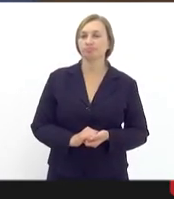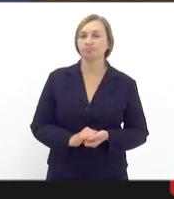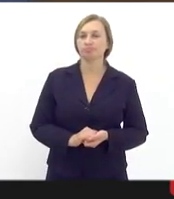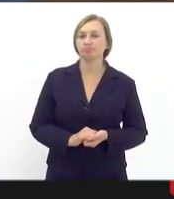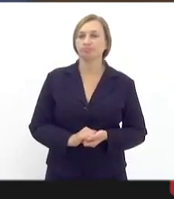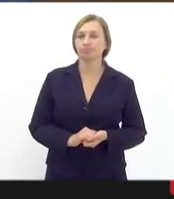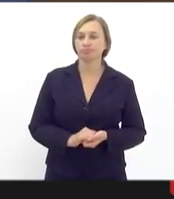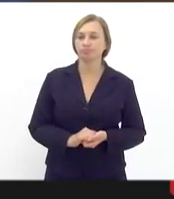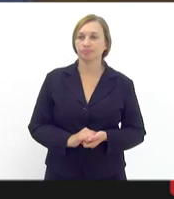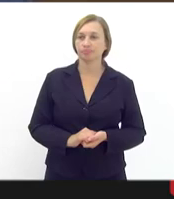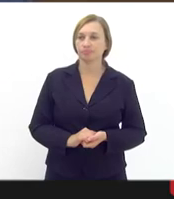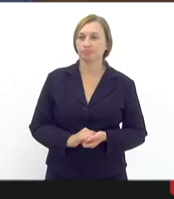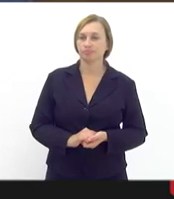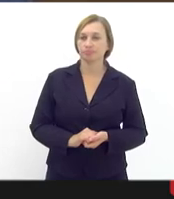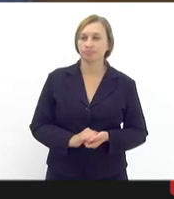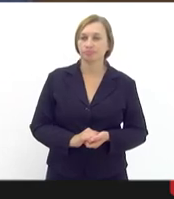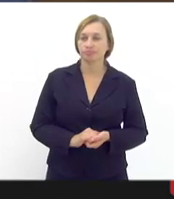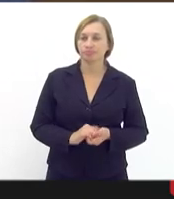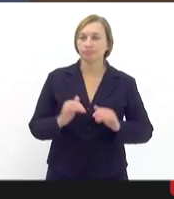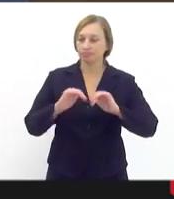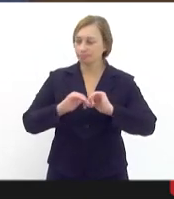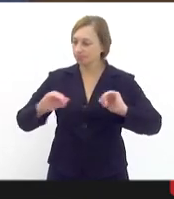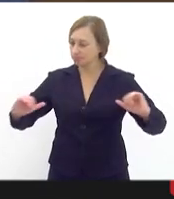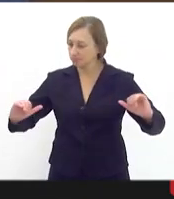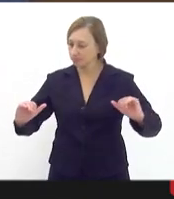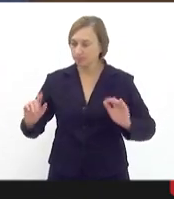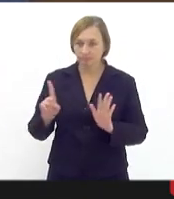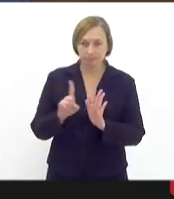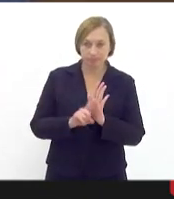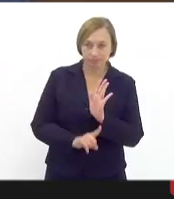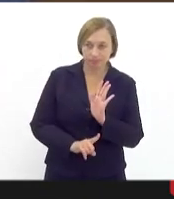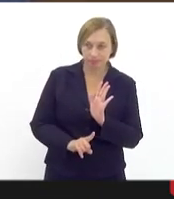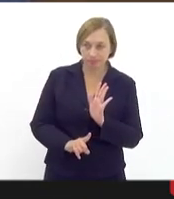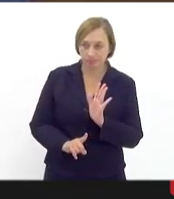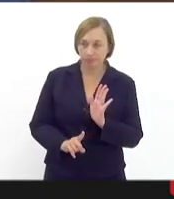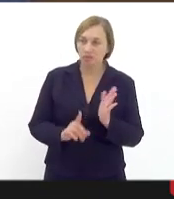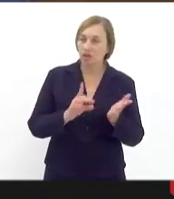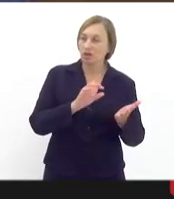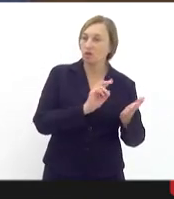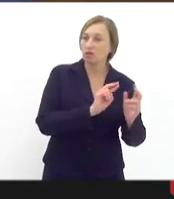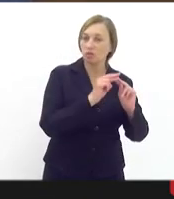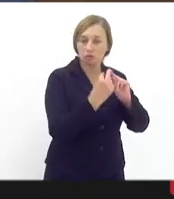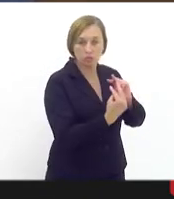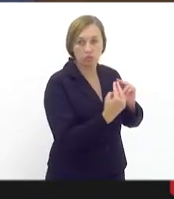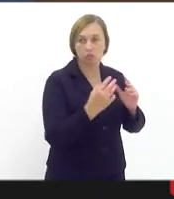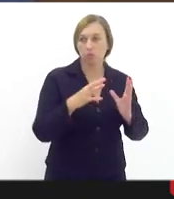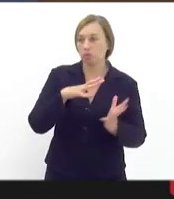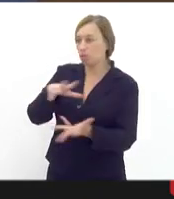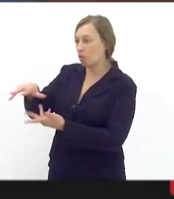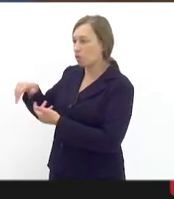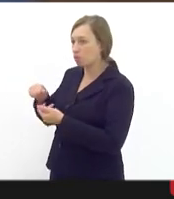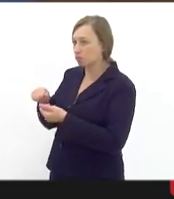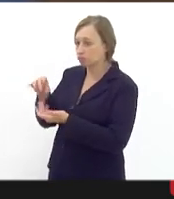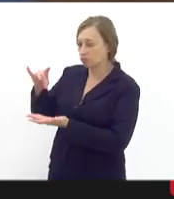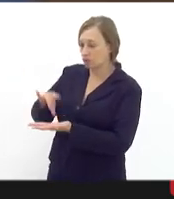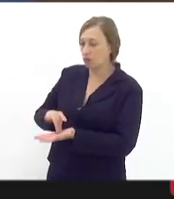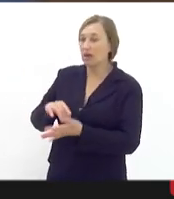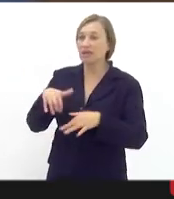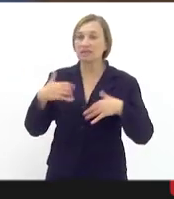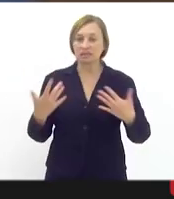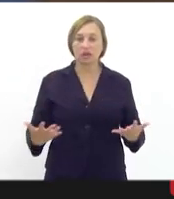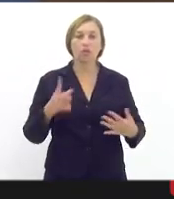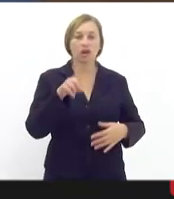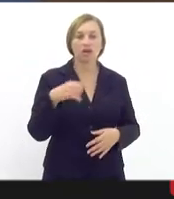a uniformização, né? A separação é cada vez menor entre o que é o virtual e o que é o mundo real. Então, é muito,